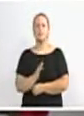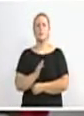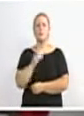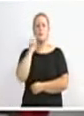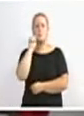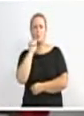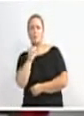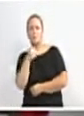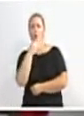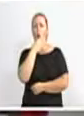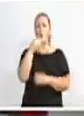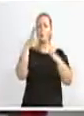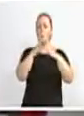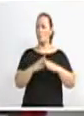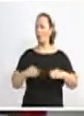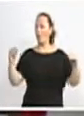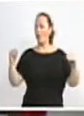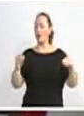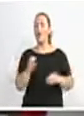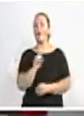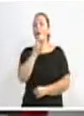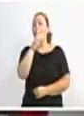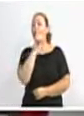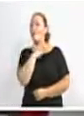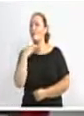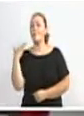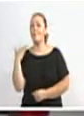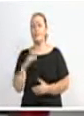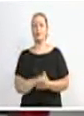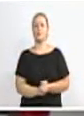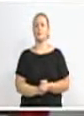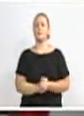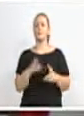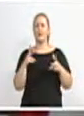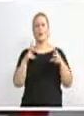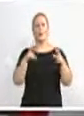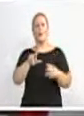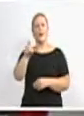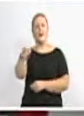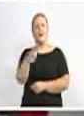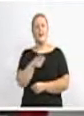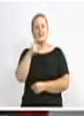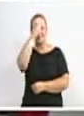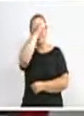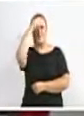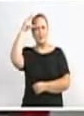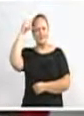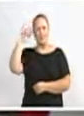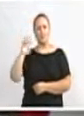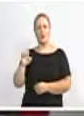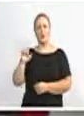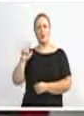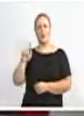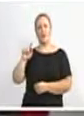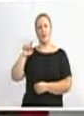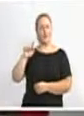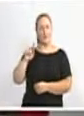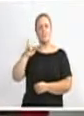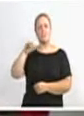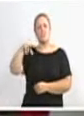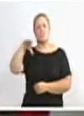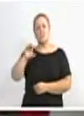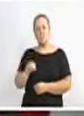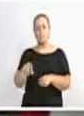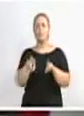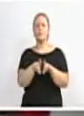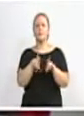ao desaparecimento ou à morte, como é o caso do ex-prefeito de Camboriú, prefeito Egino, e como é o caso